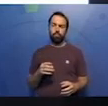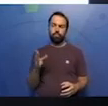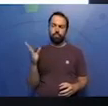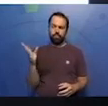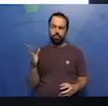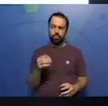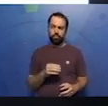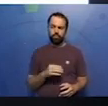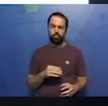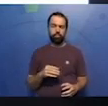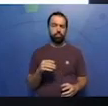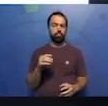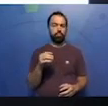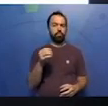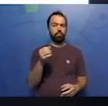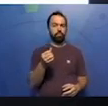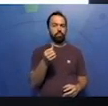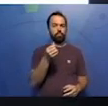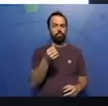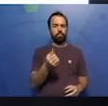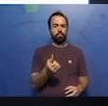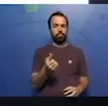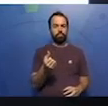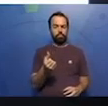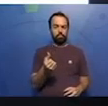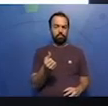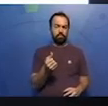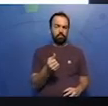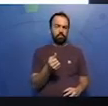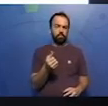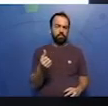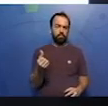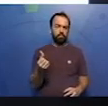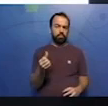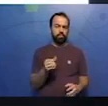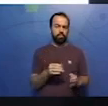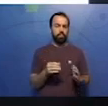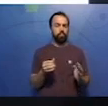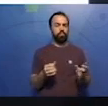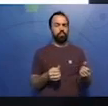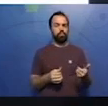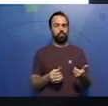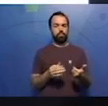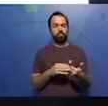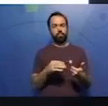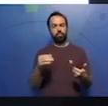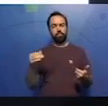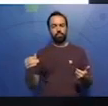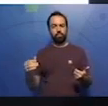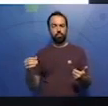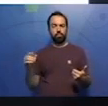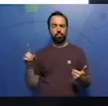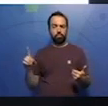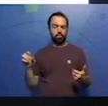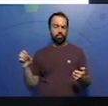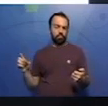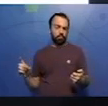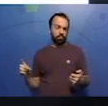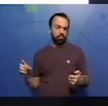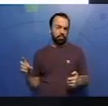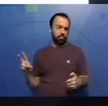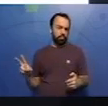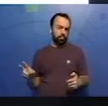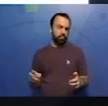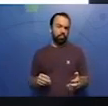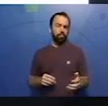das 6 às 12 horas, meio-dia. Tarde ou período vespertino, o intervalo de